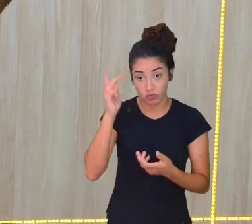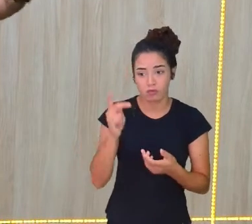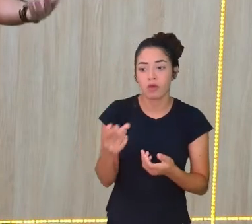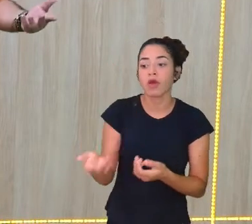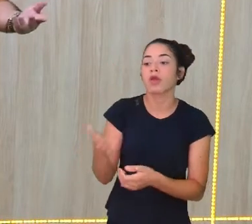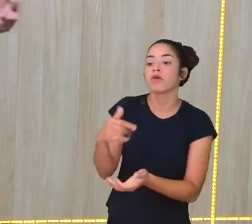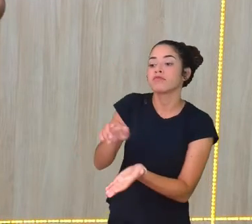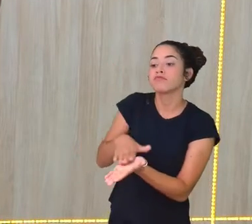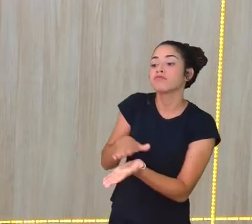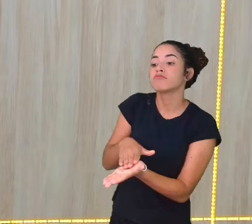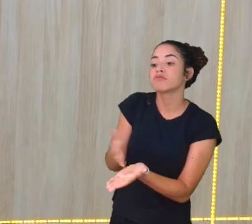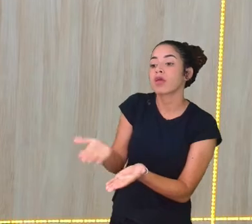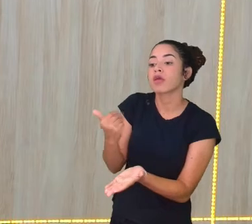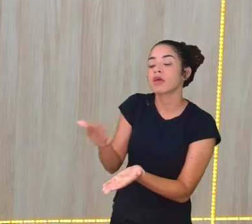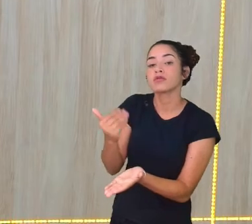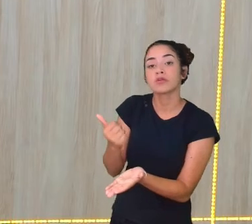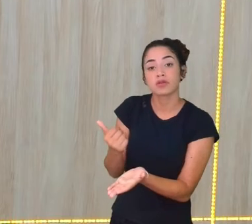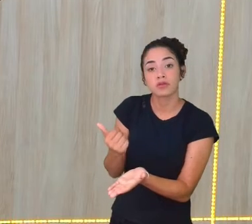vai requisitar, né,